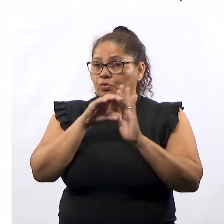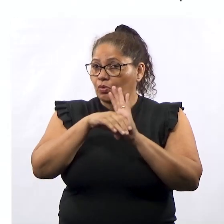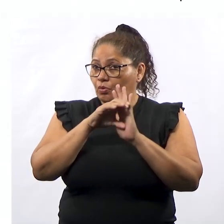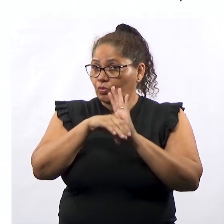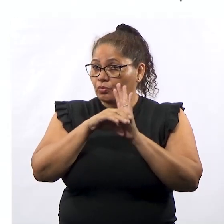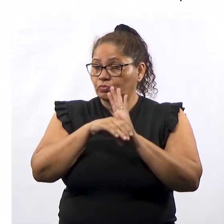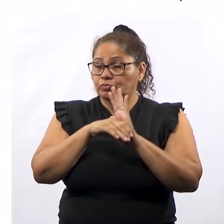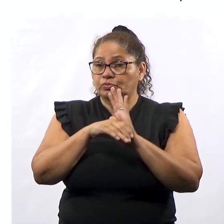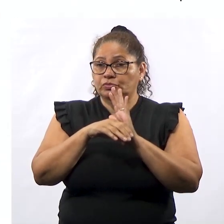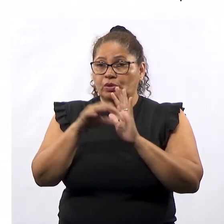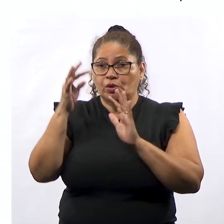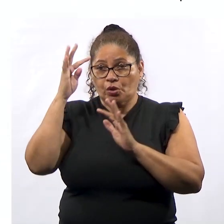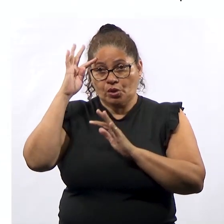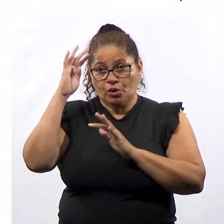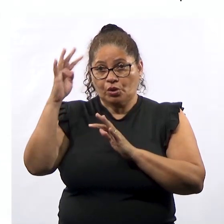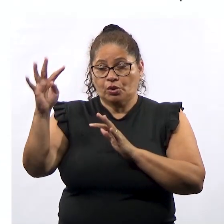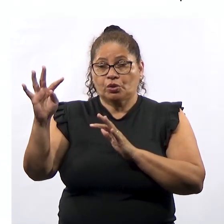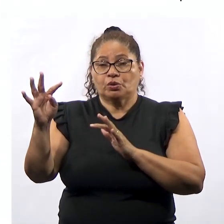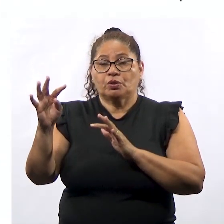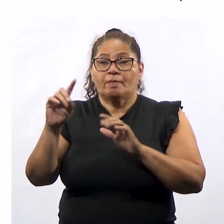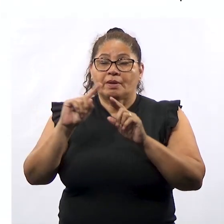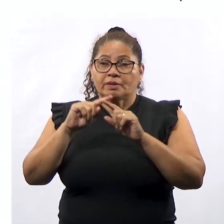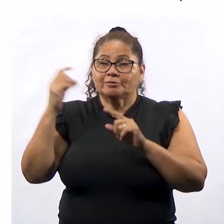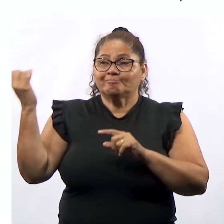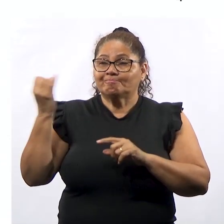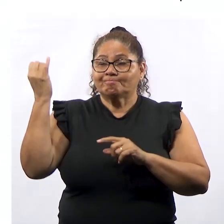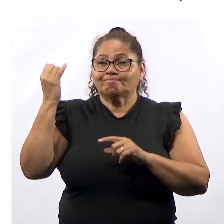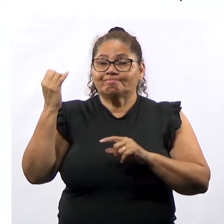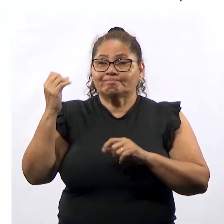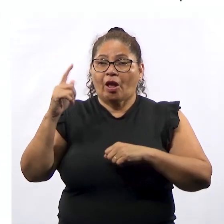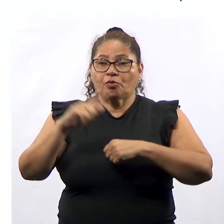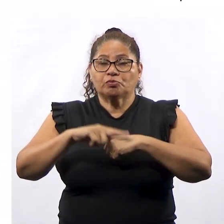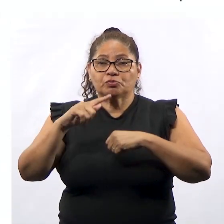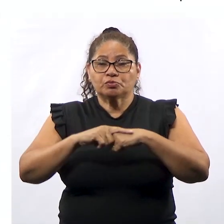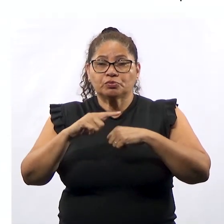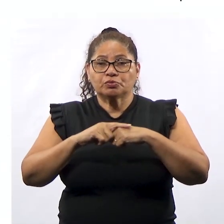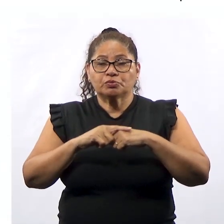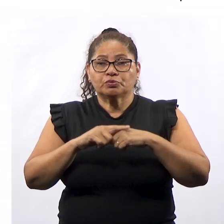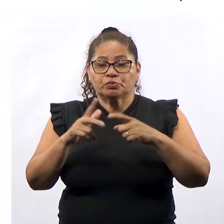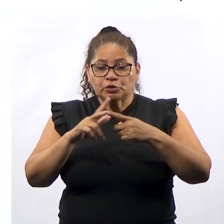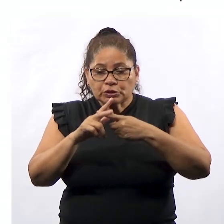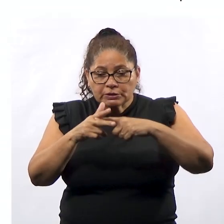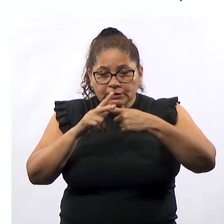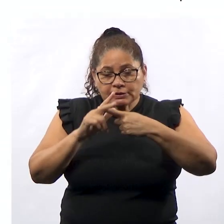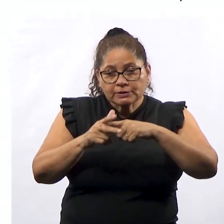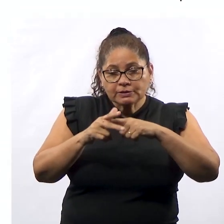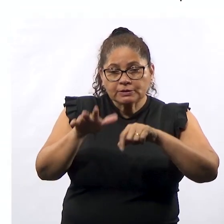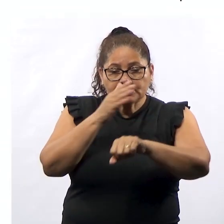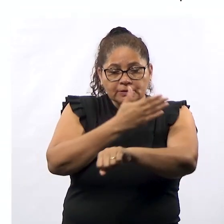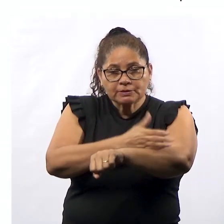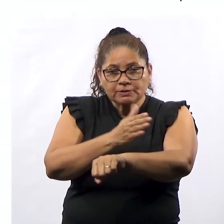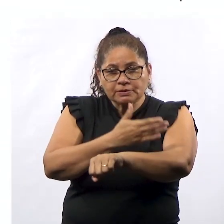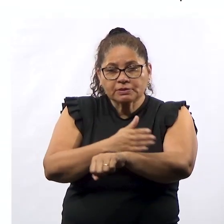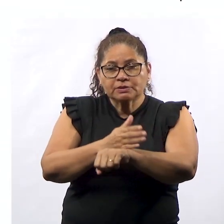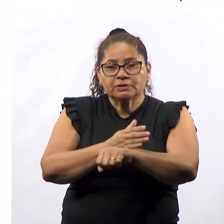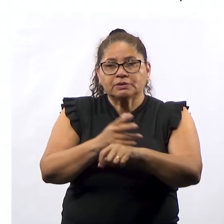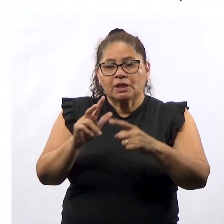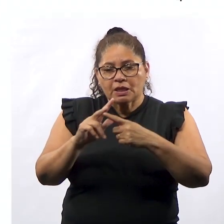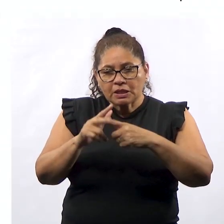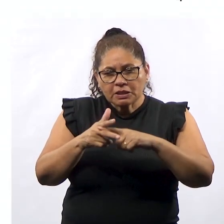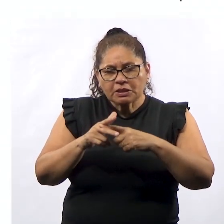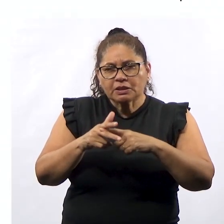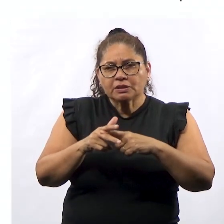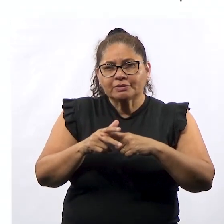teórico simplesmente, mas é importante dizer que é uma ferramenta de regulação de práticas, regula aquilo